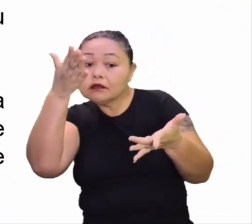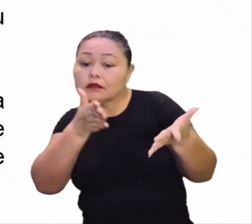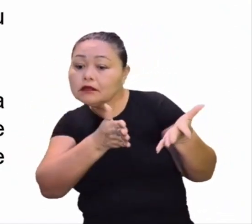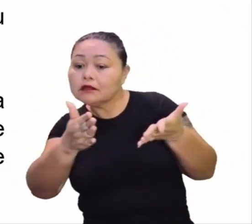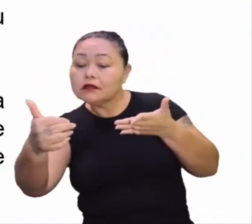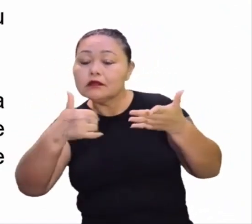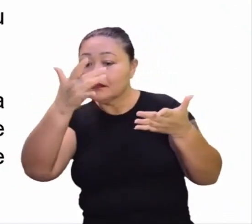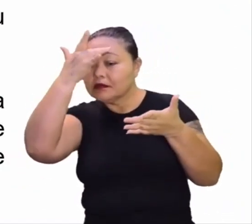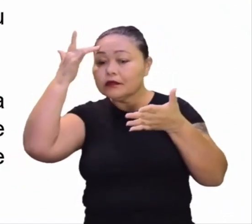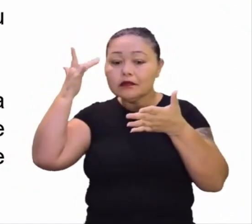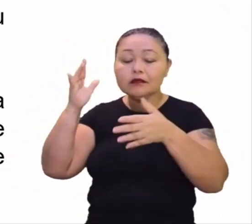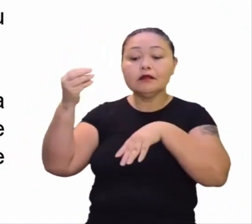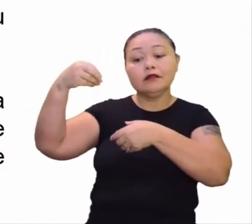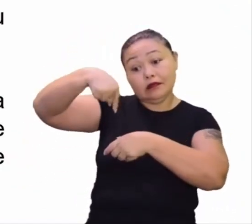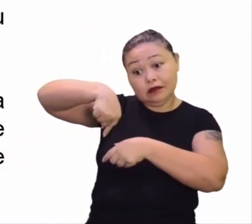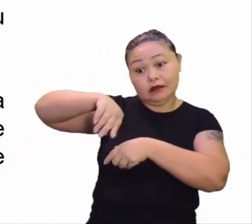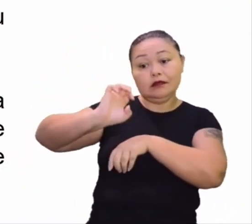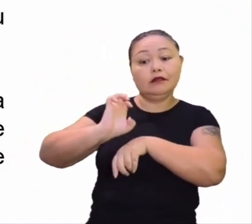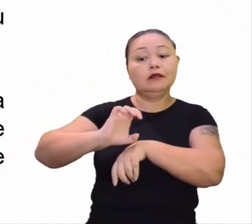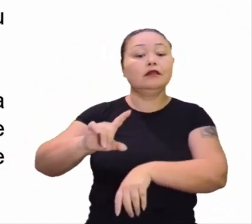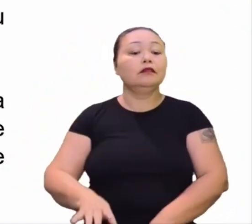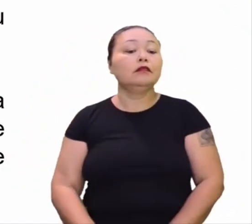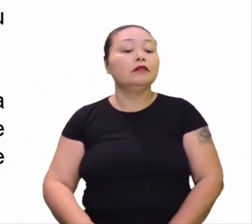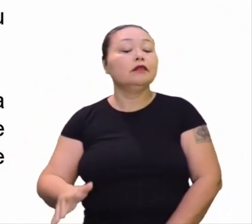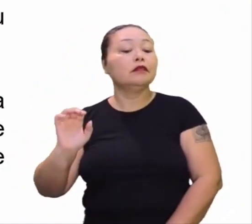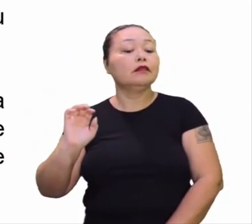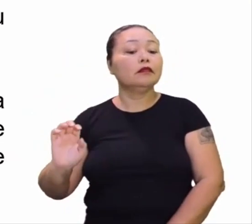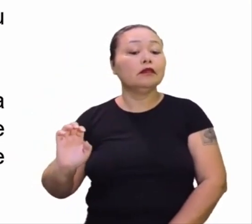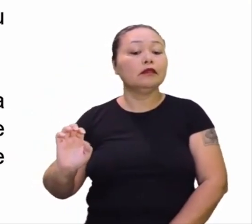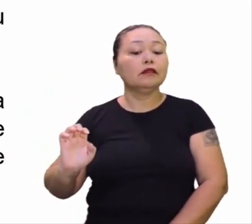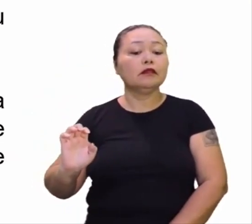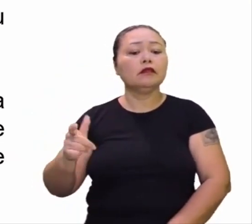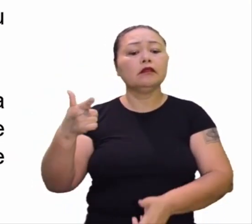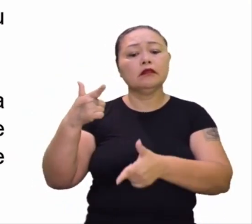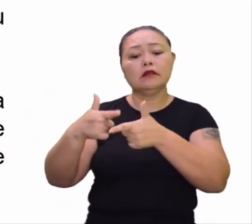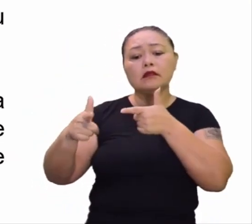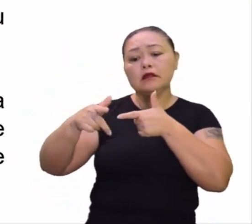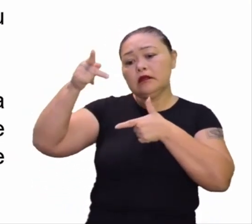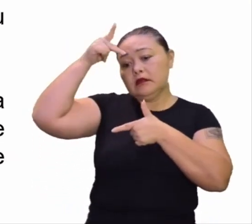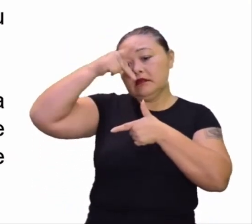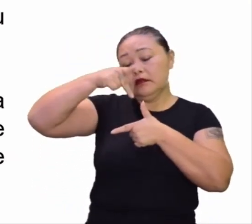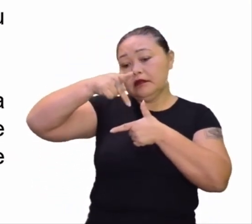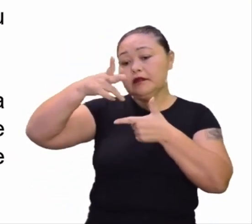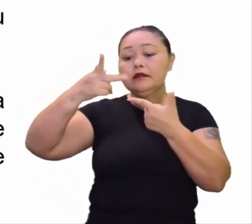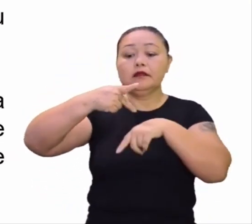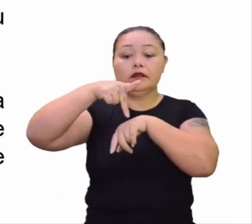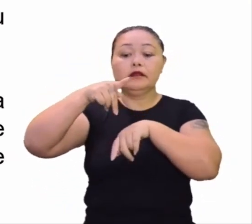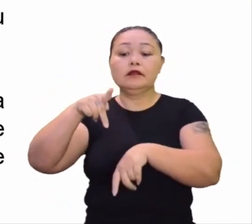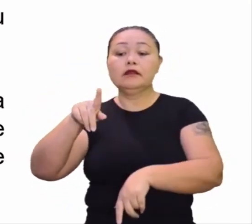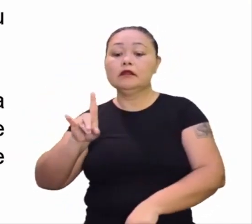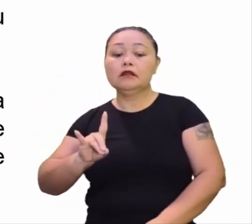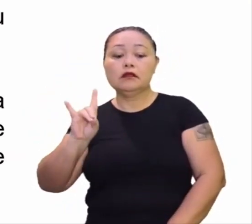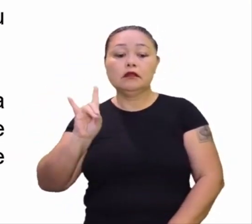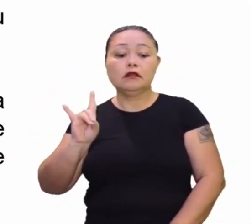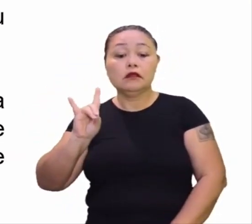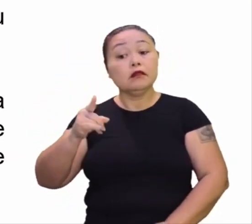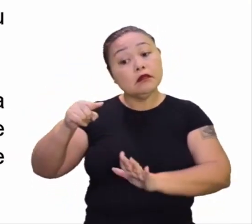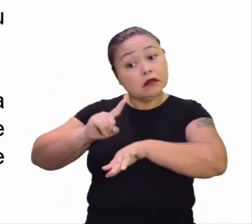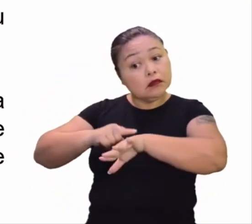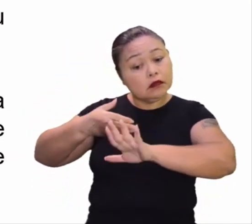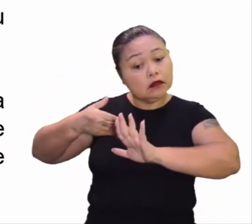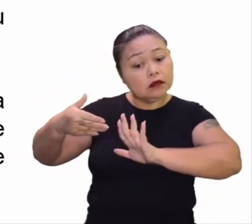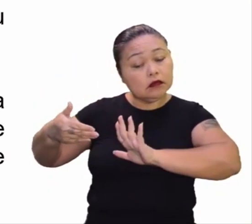facilitou a ida de imigrantes para o estado. E letra E. Pela crise econômica no Peru e na Bolívia,